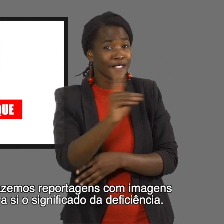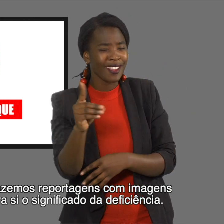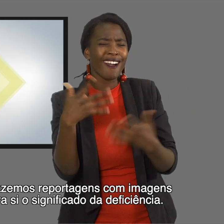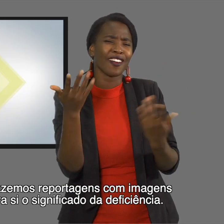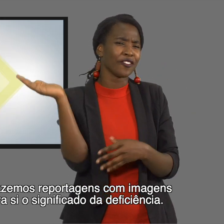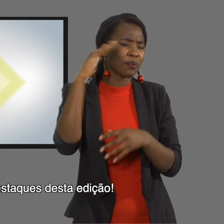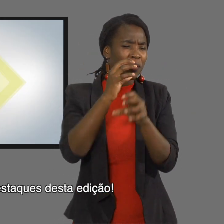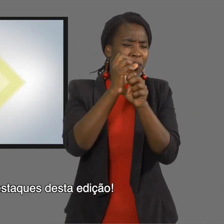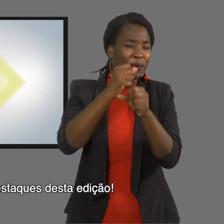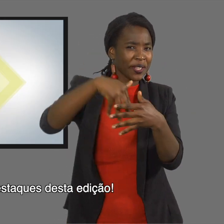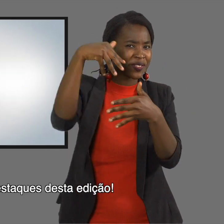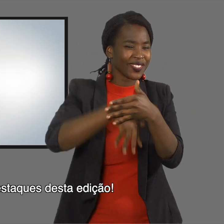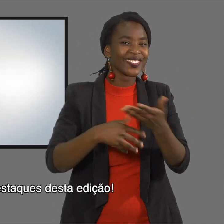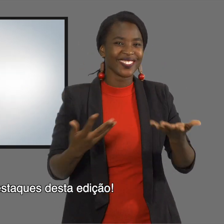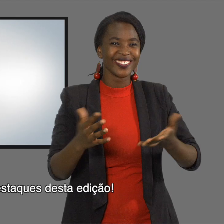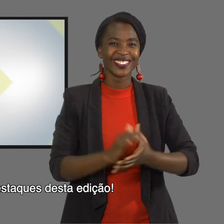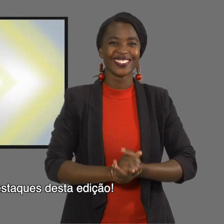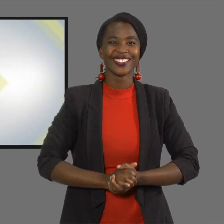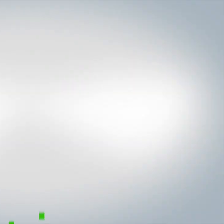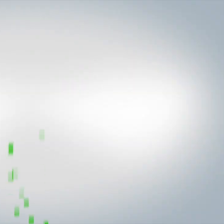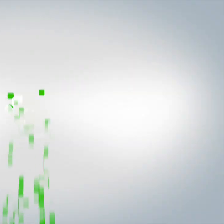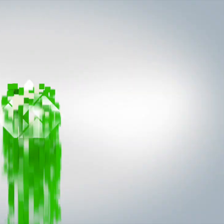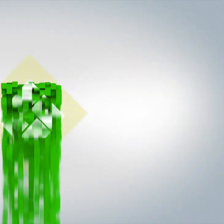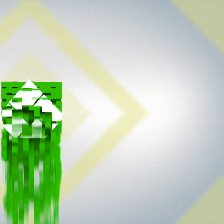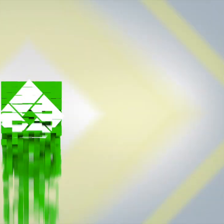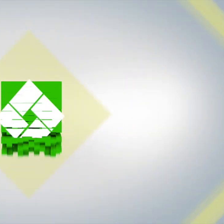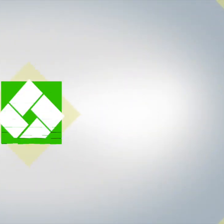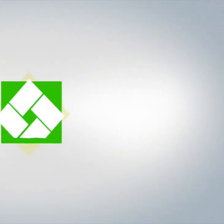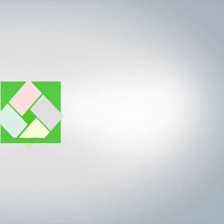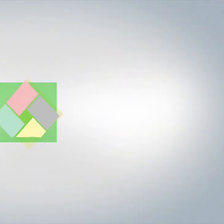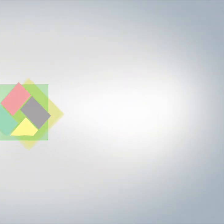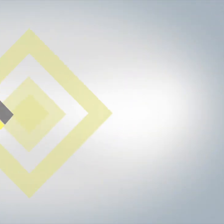significado da deficiência. Veja os destaques desta edição.